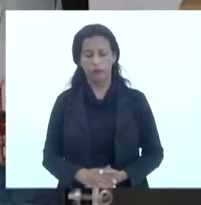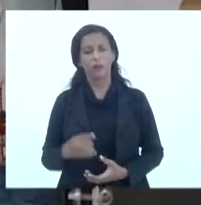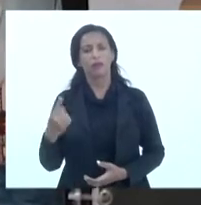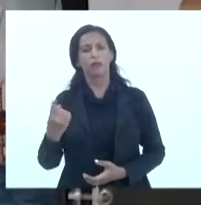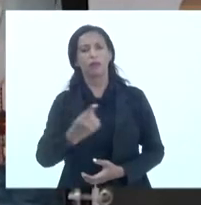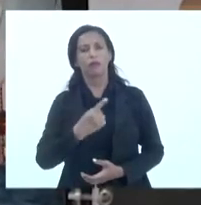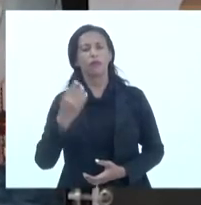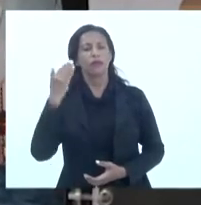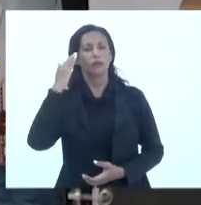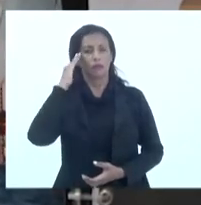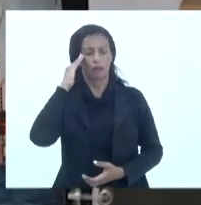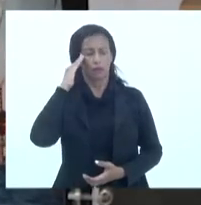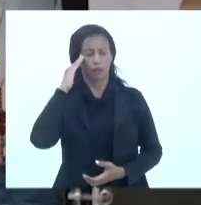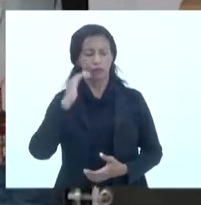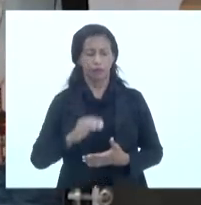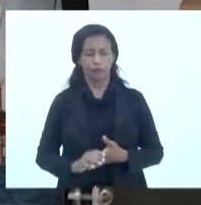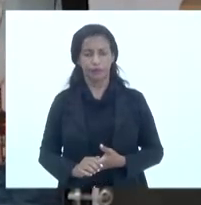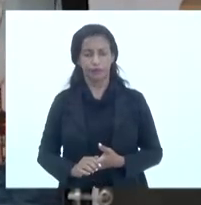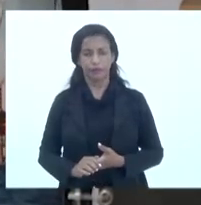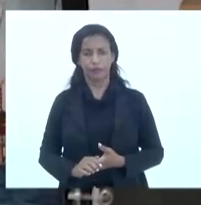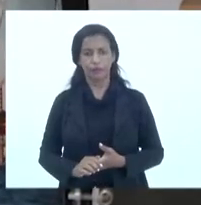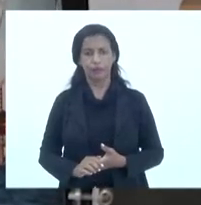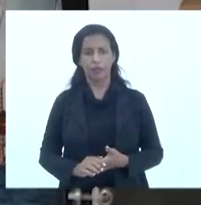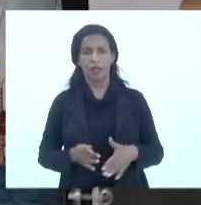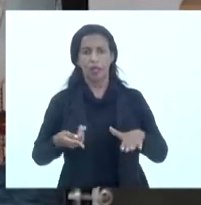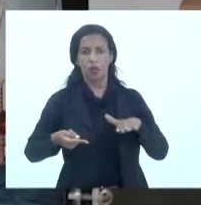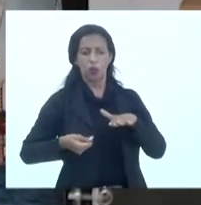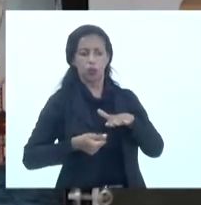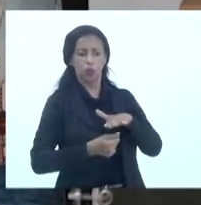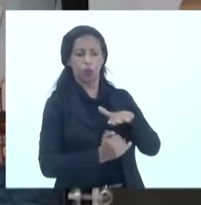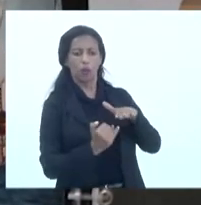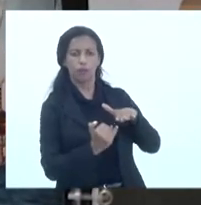André, que na questão do Fundo Soberano,